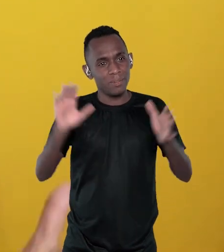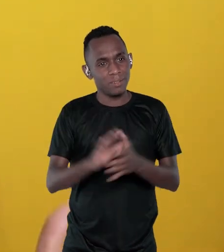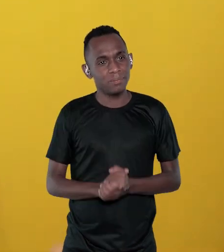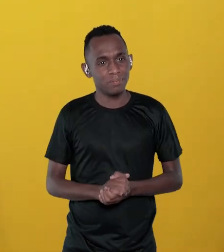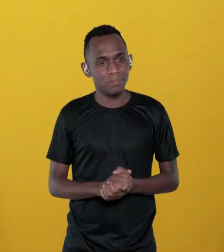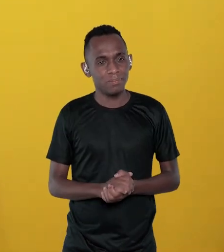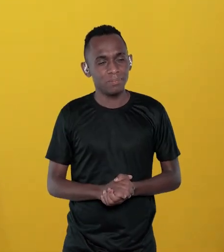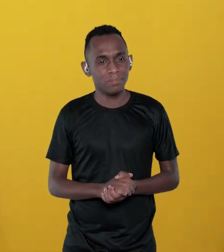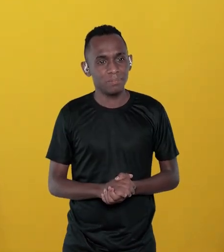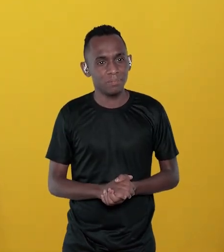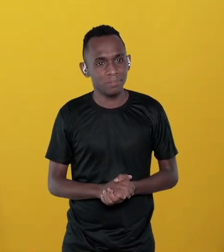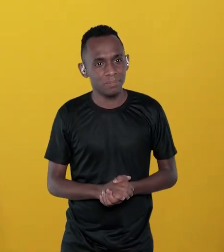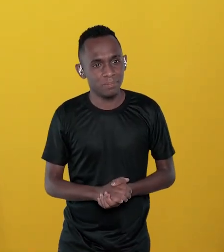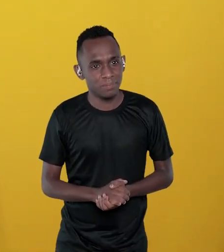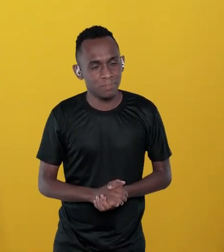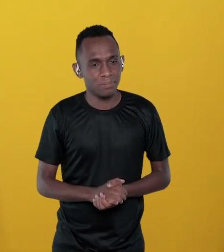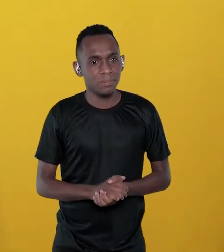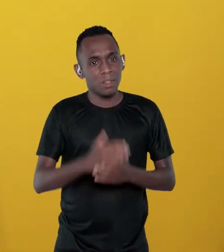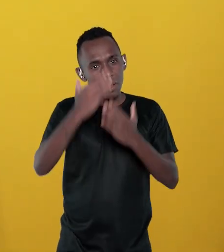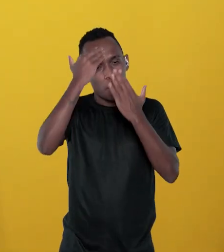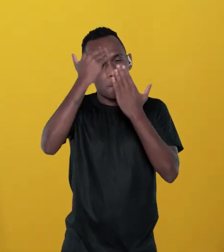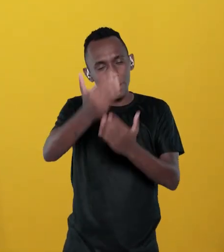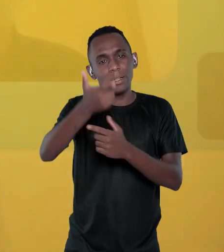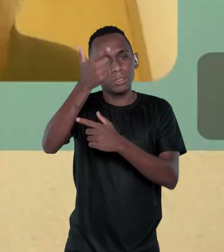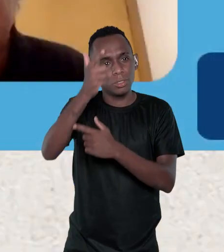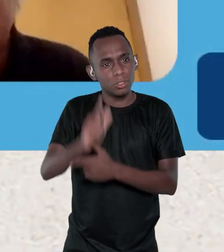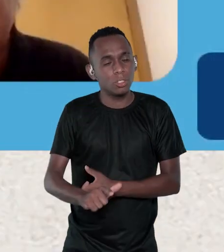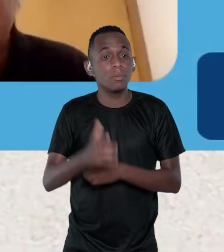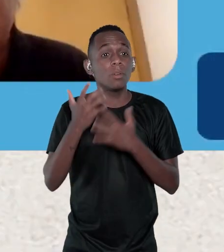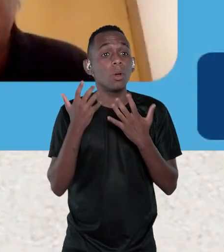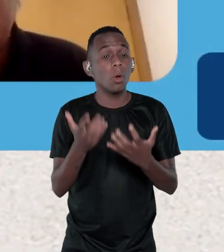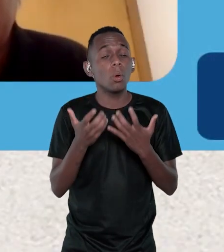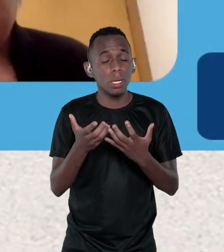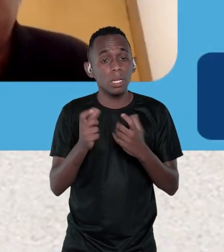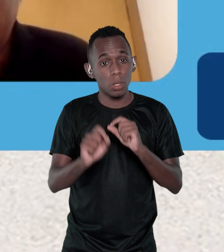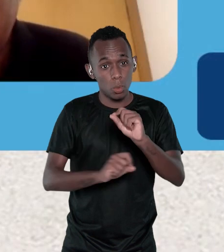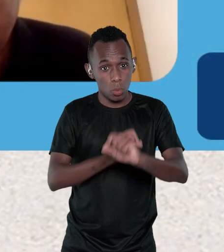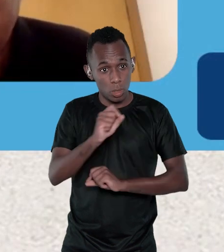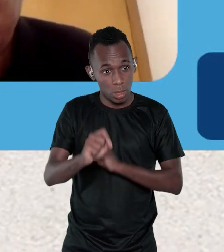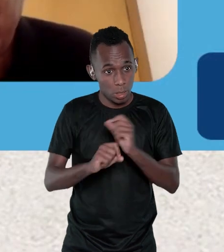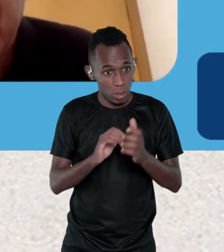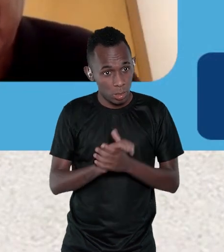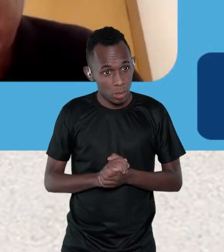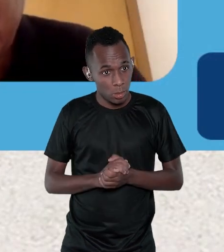tem mais de 500 que você pode assistir a qualquer momento.